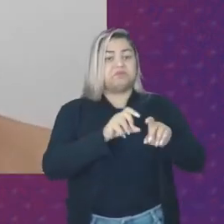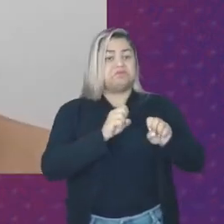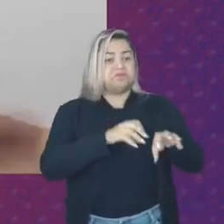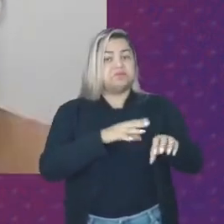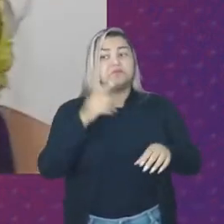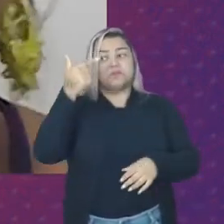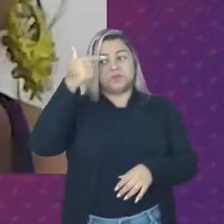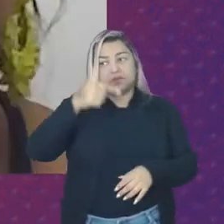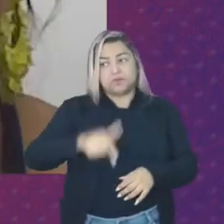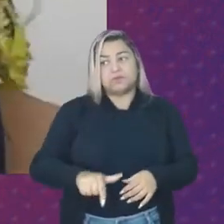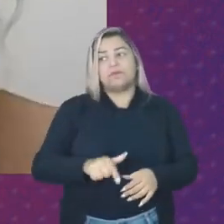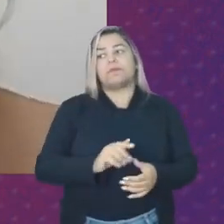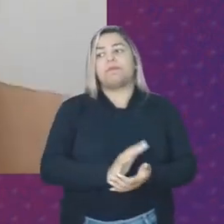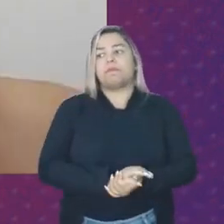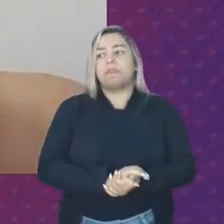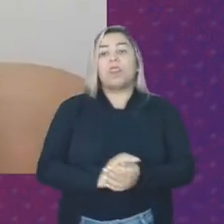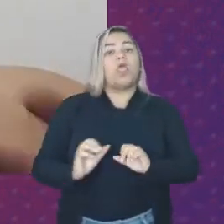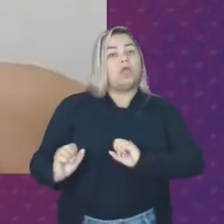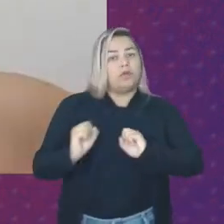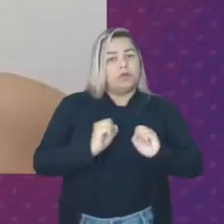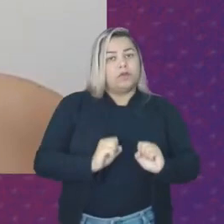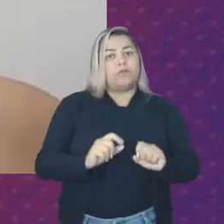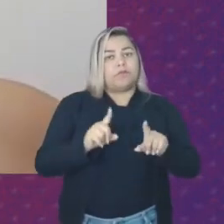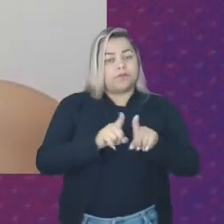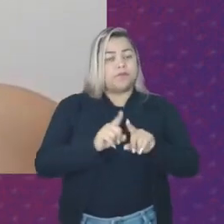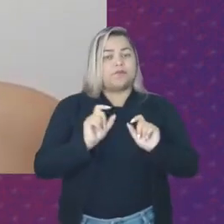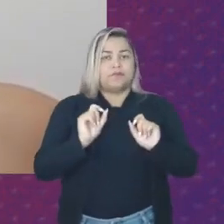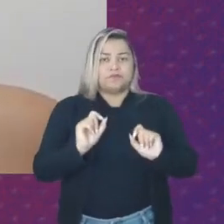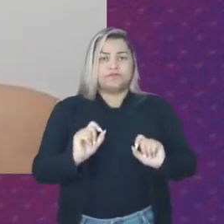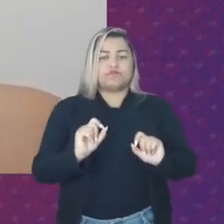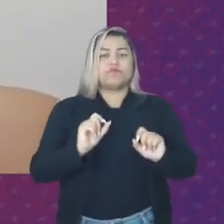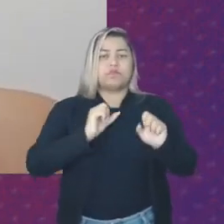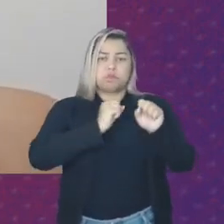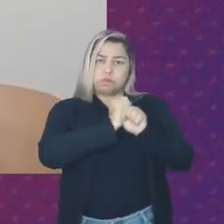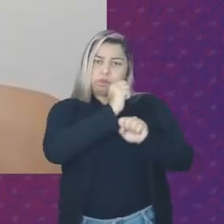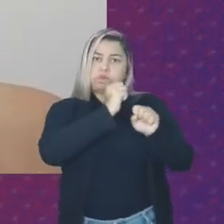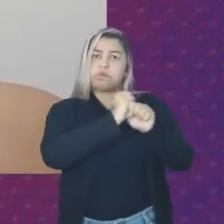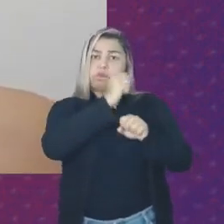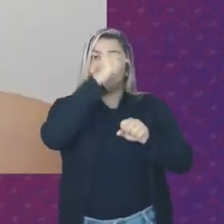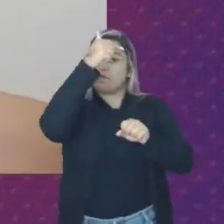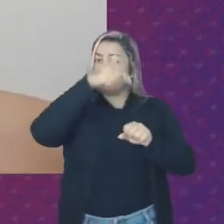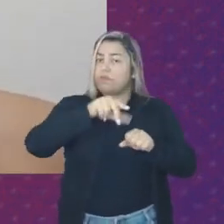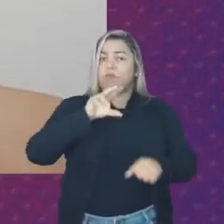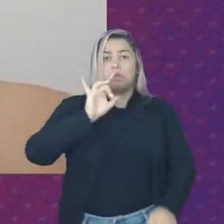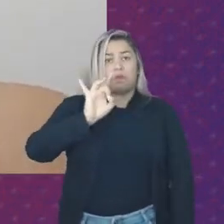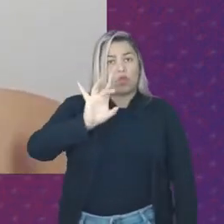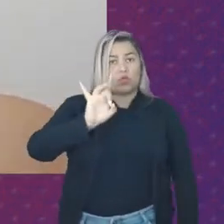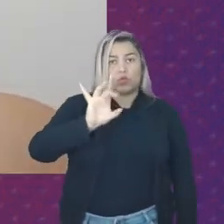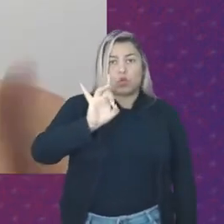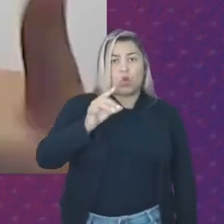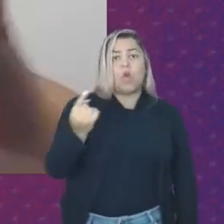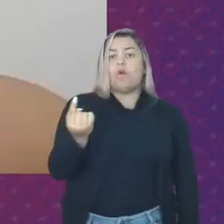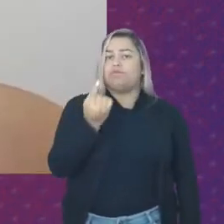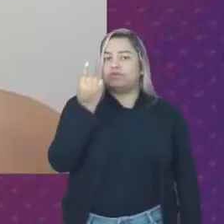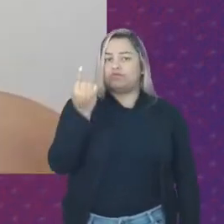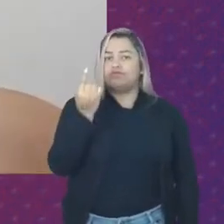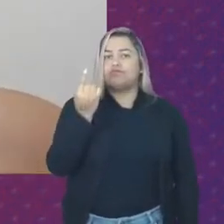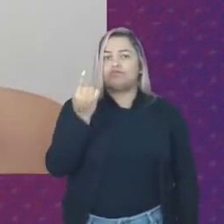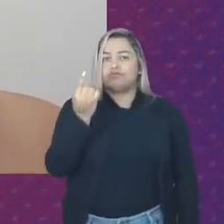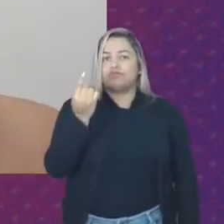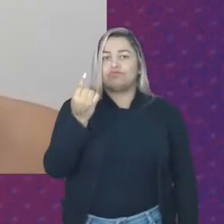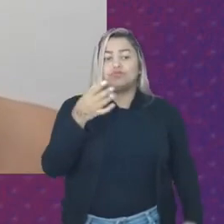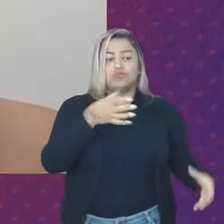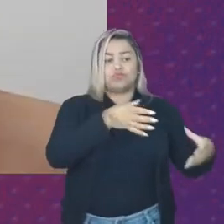novamente, esses arquétipos, eles podem e devem ser construídos, não apenas por um, mas por um